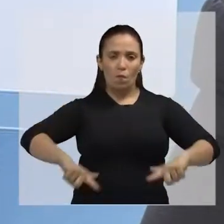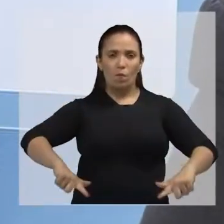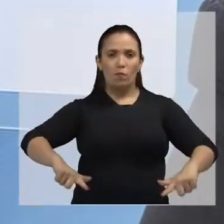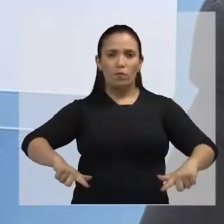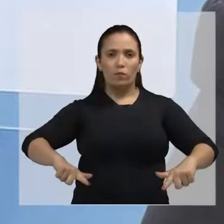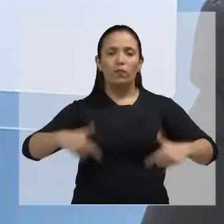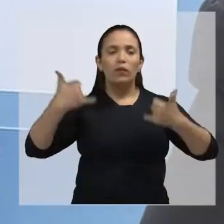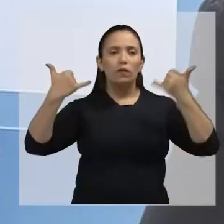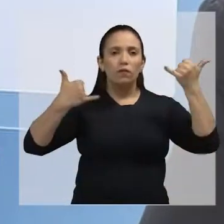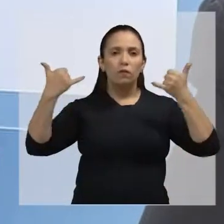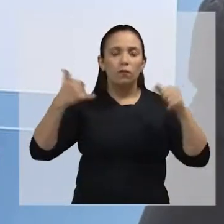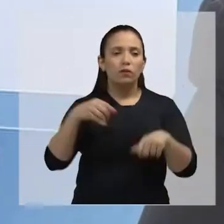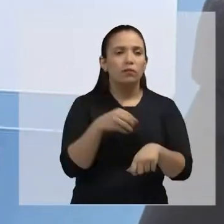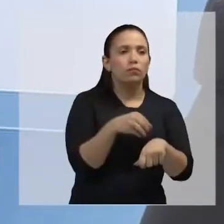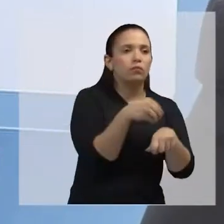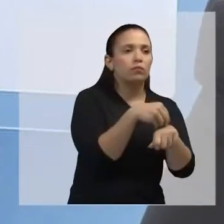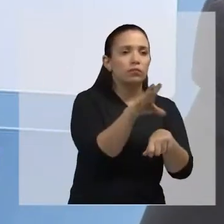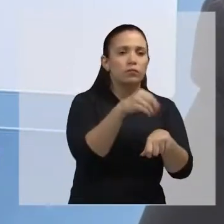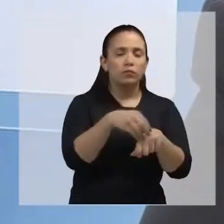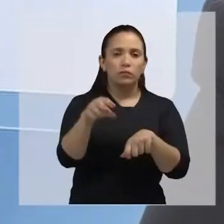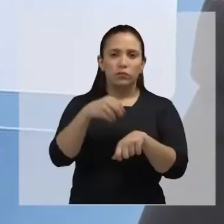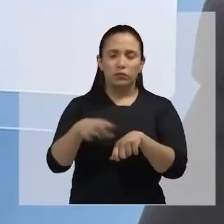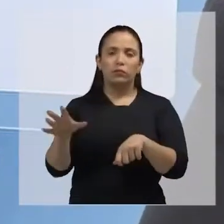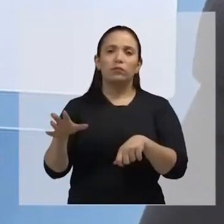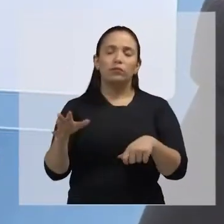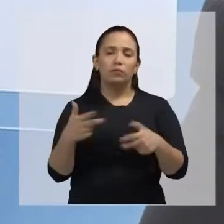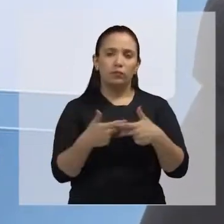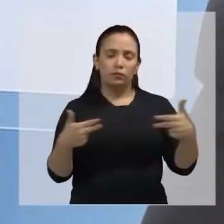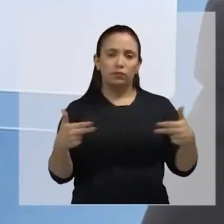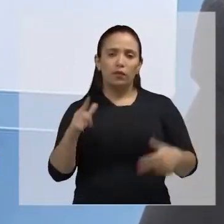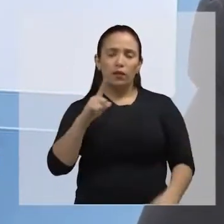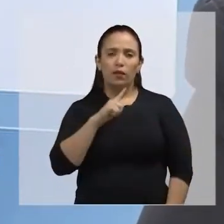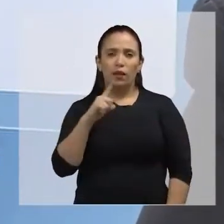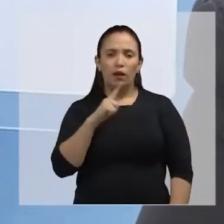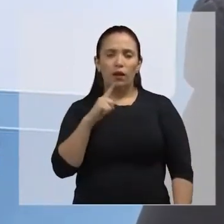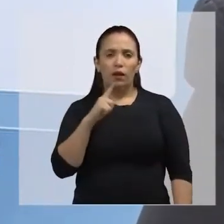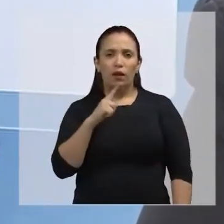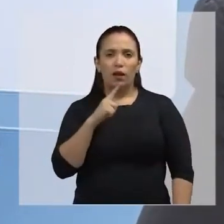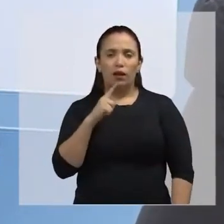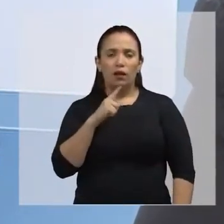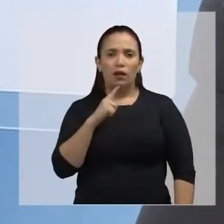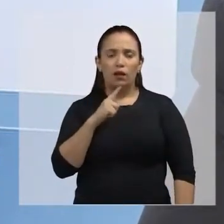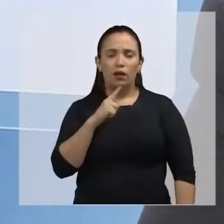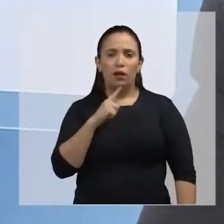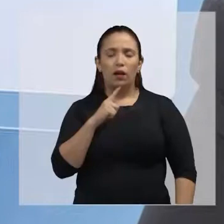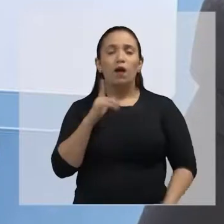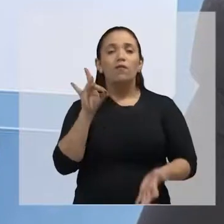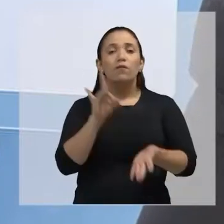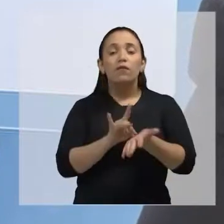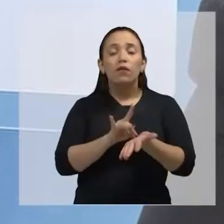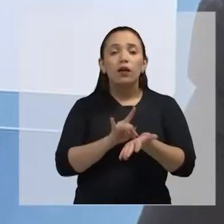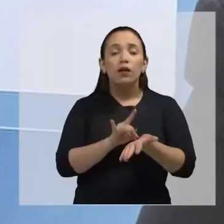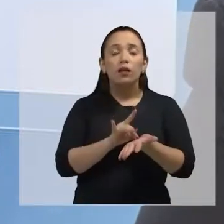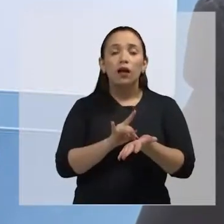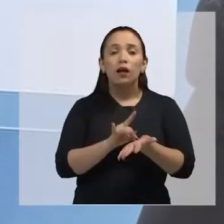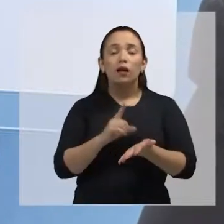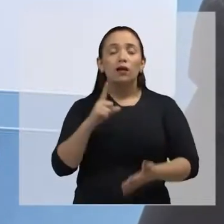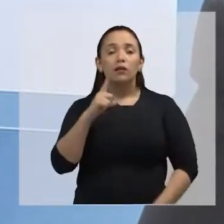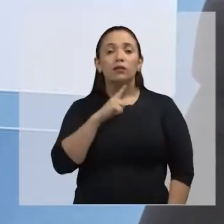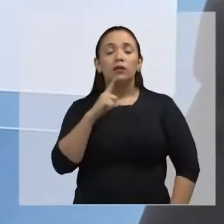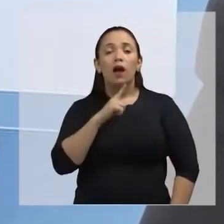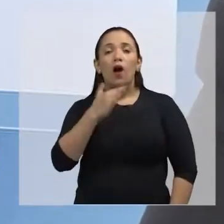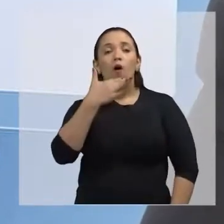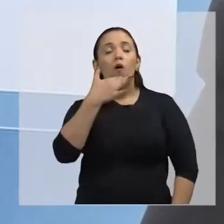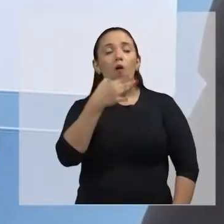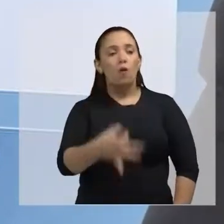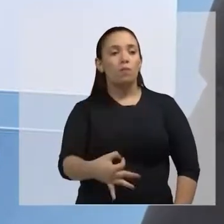passar a notícia como ela é. E o entendimento como ele é. Não tem essa história de 2, 3 verdades, não. A verdade é uma só. Ela só é distorcida quando ela tem um